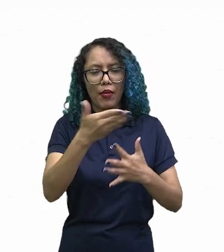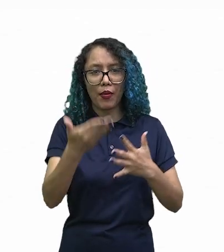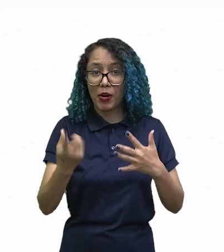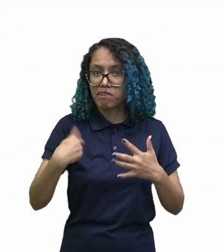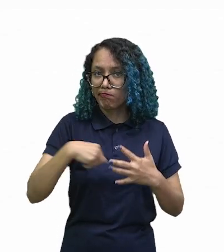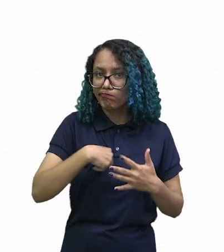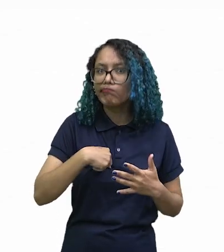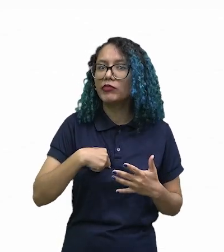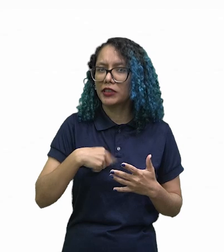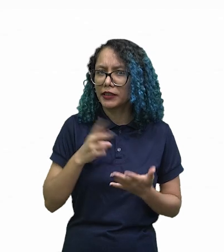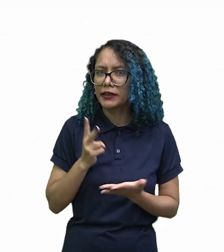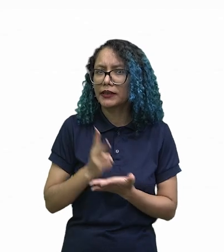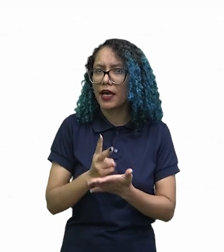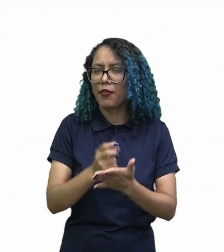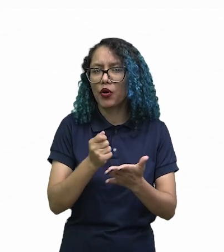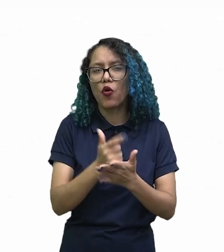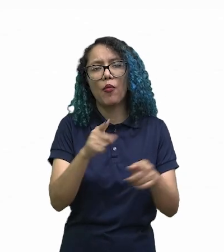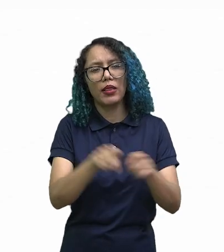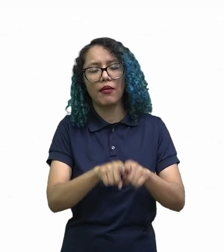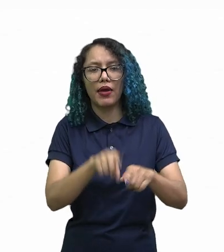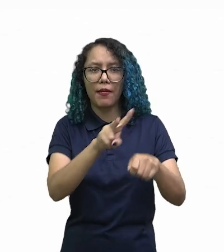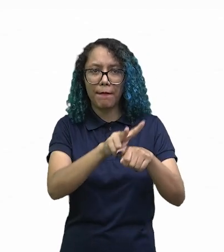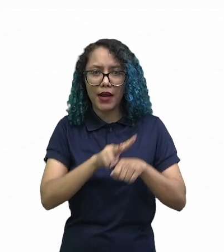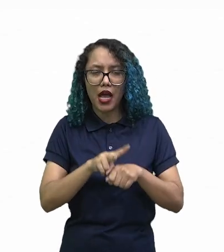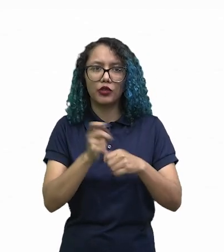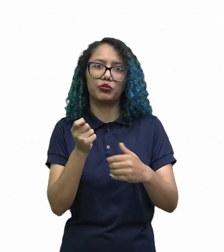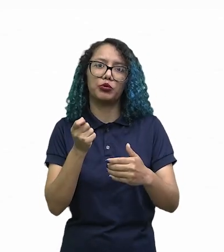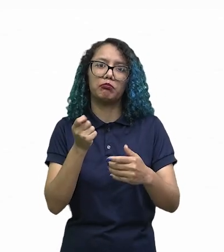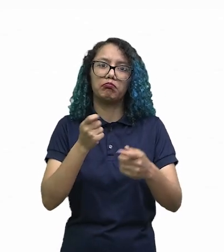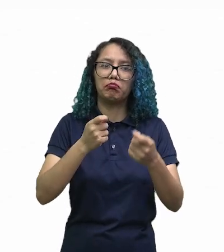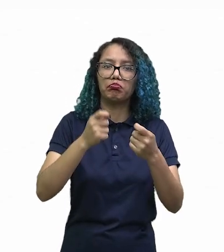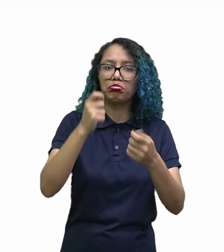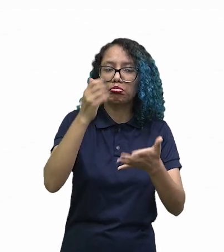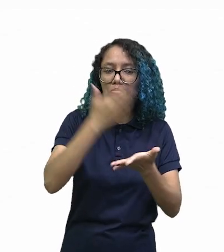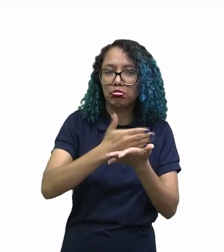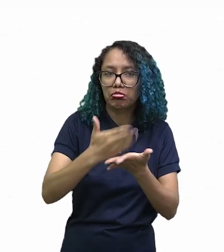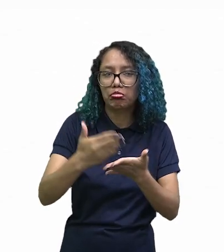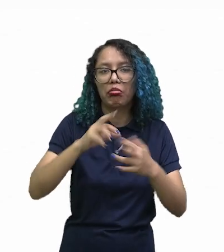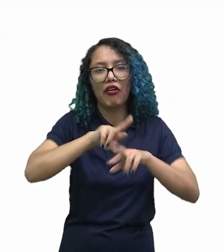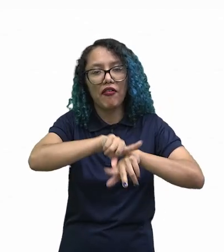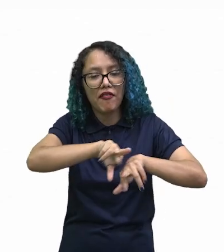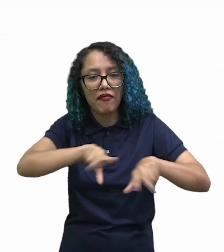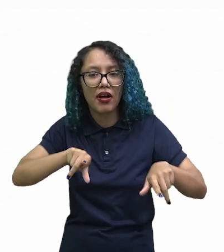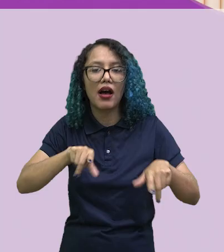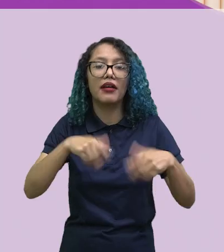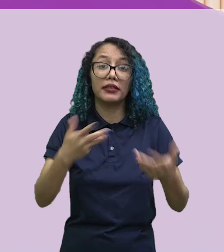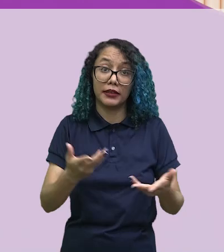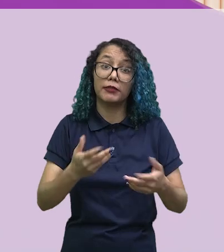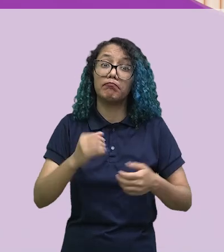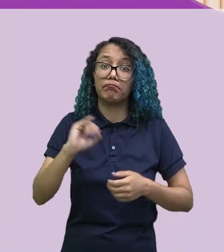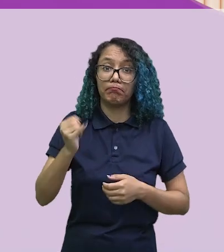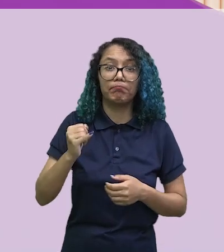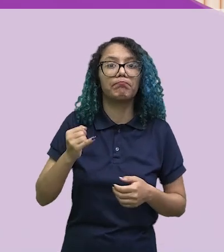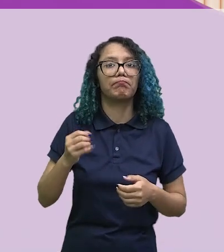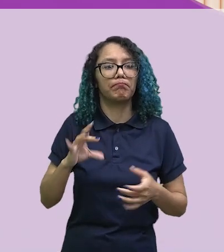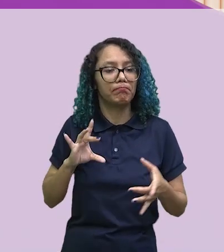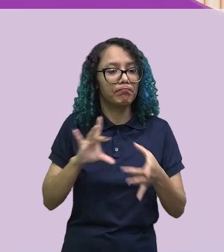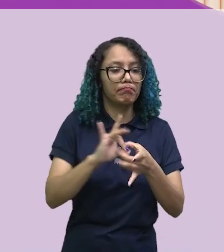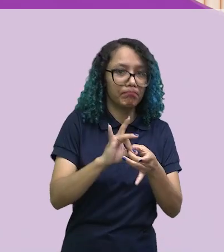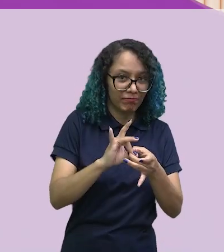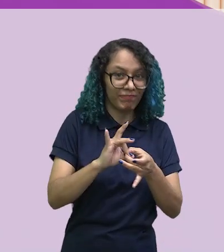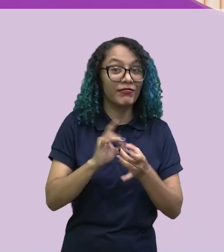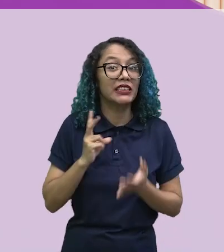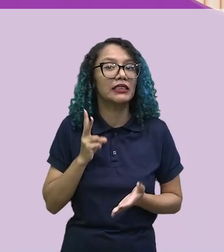nós fazemos, são empréstimos realizados, financiamentos, não é? E que juros simples está ali, não é? Lado a